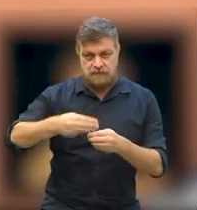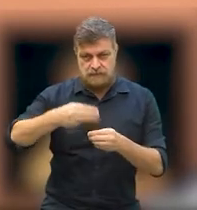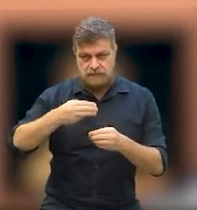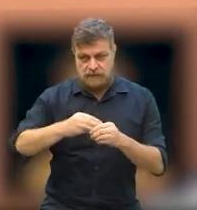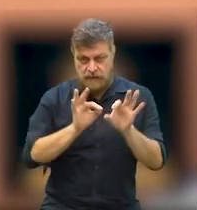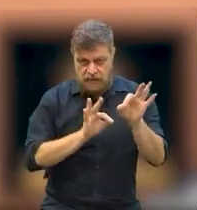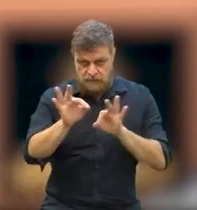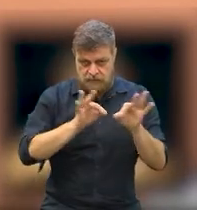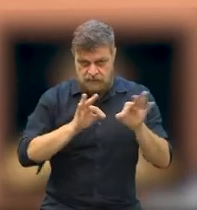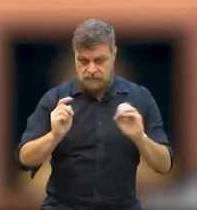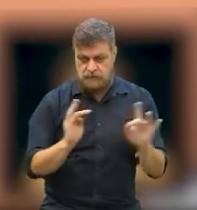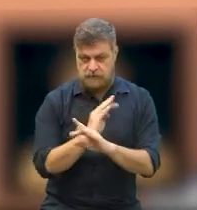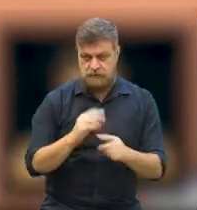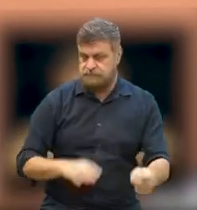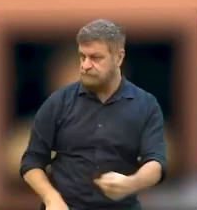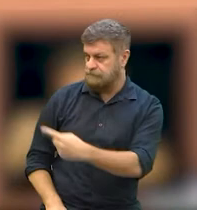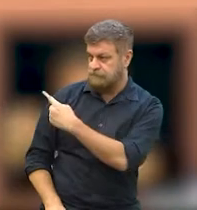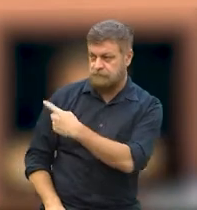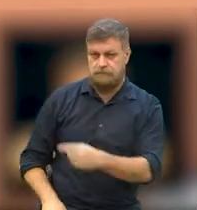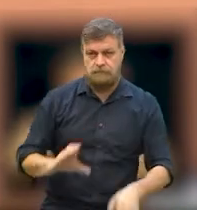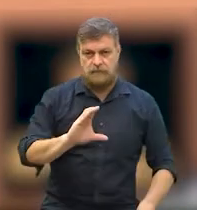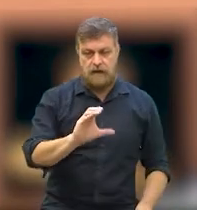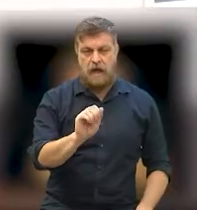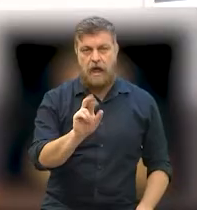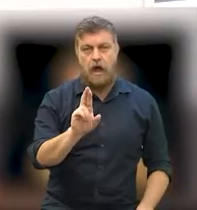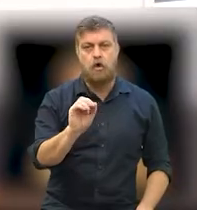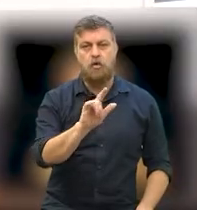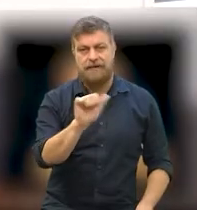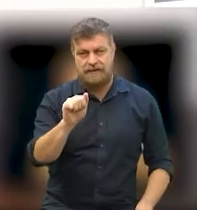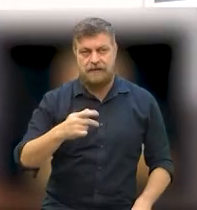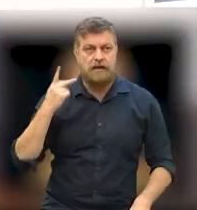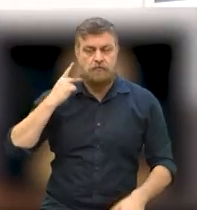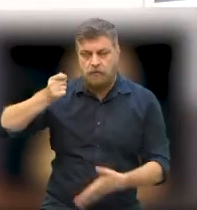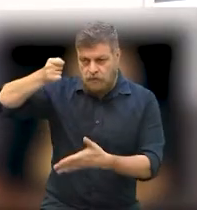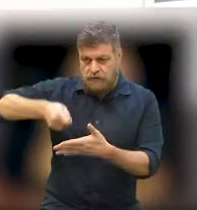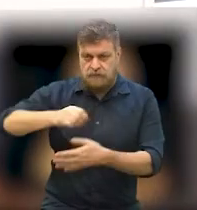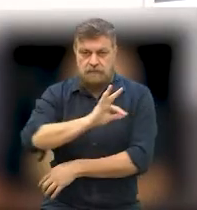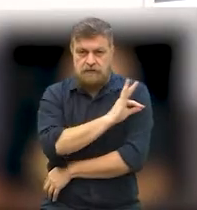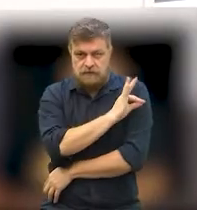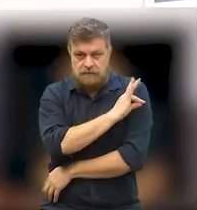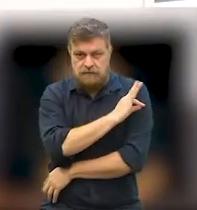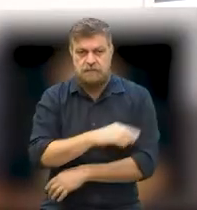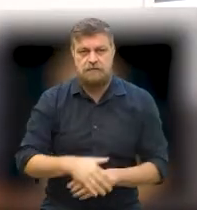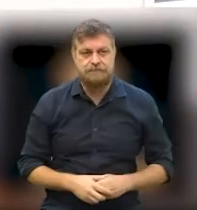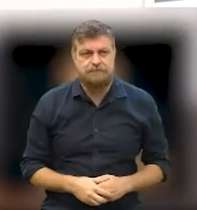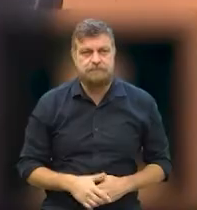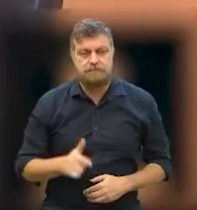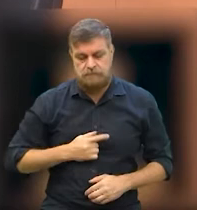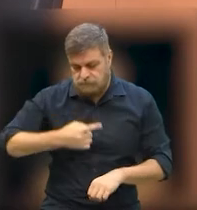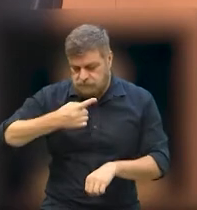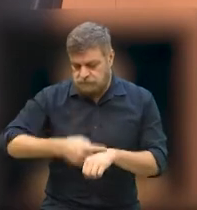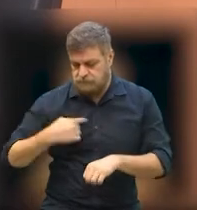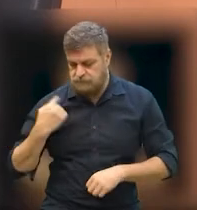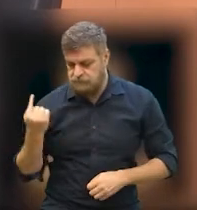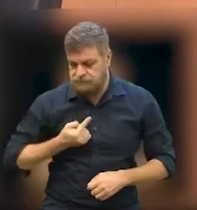secretária municipal de Planejamento e Urbanismo, Carolina Bacará, e do procurador da Prefeitura de Campinas, Guilherme Tadini. É o